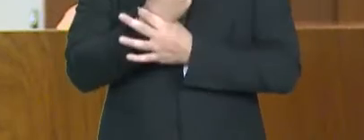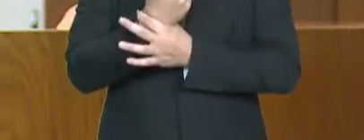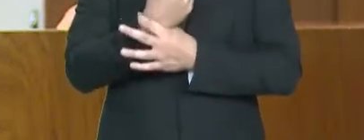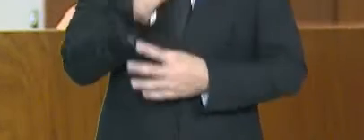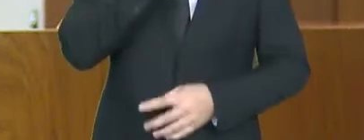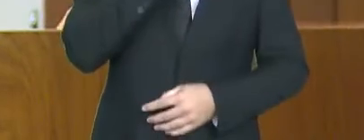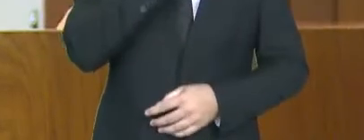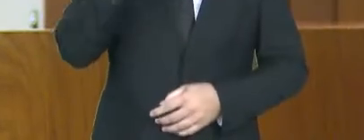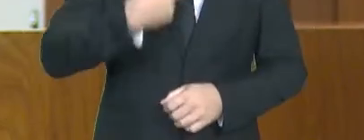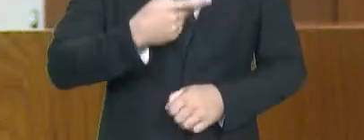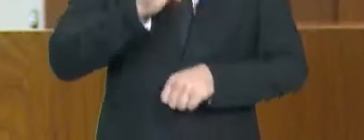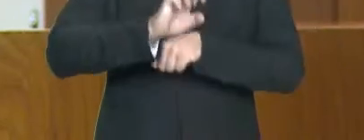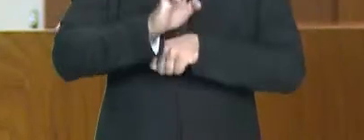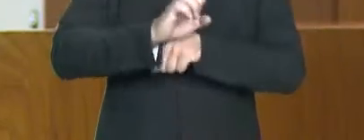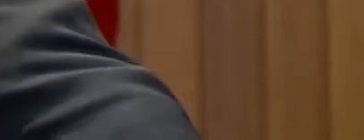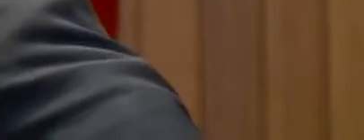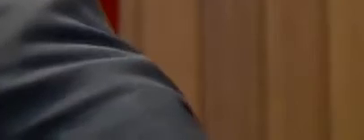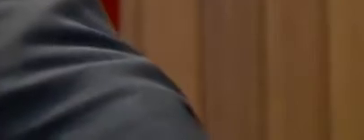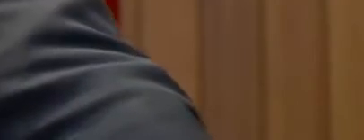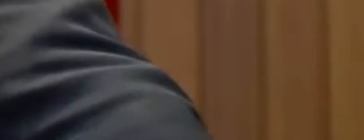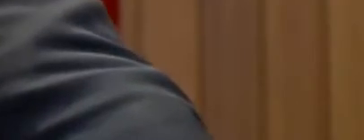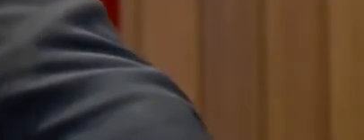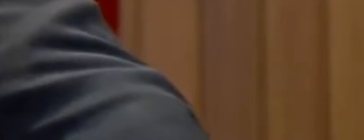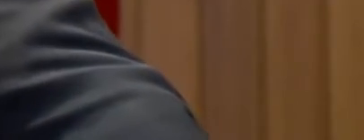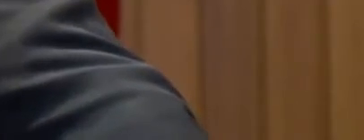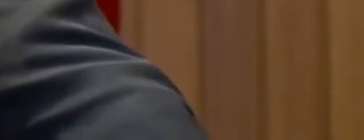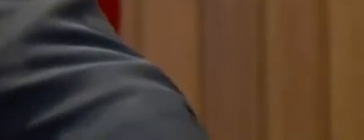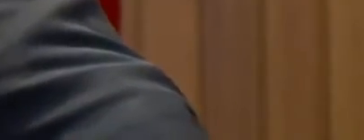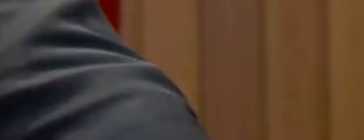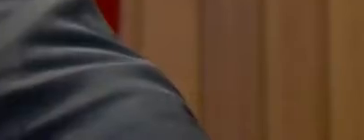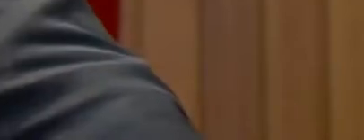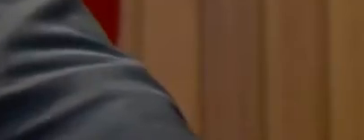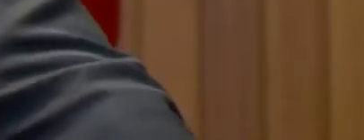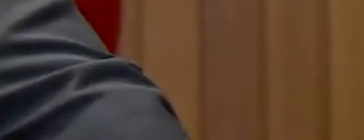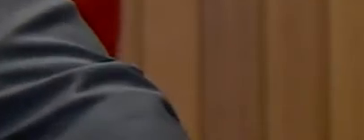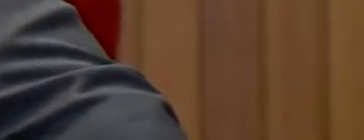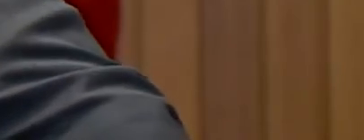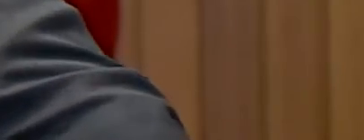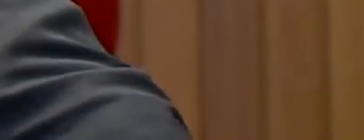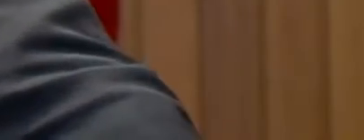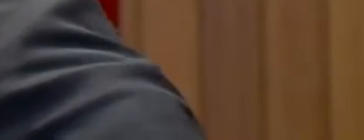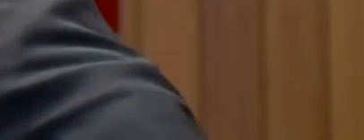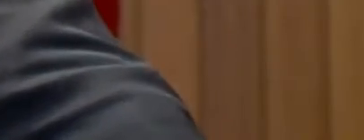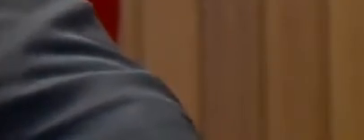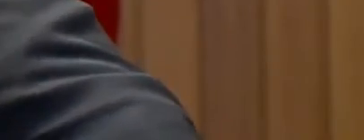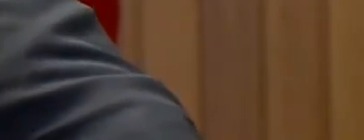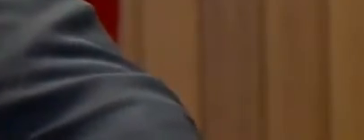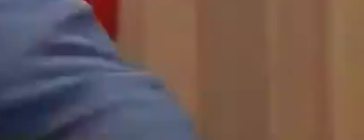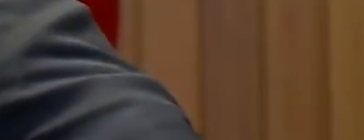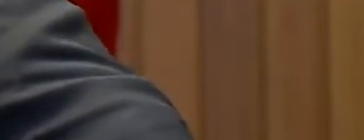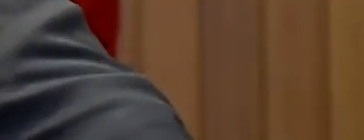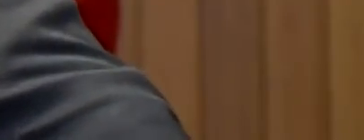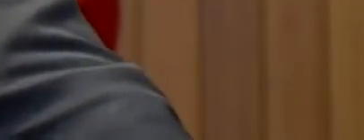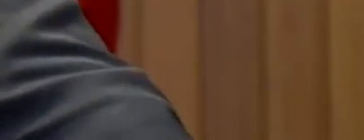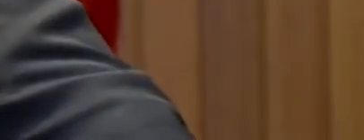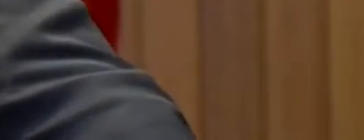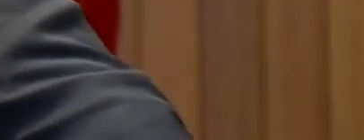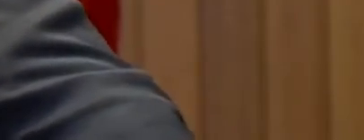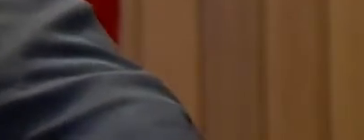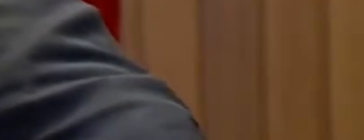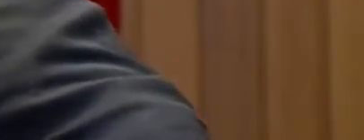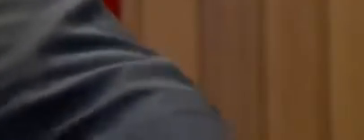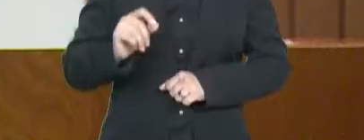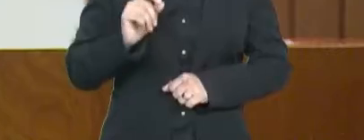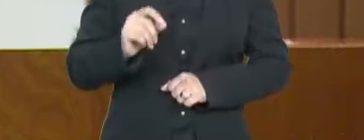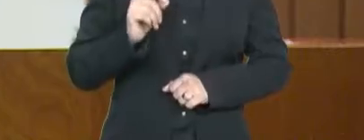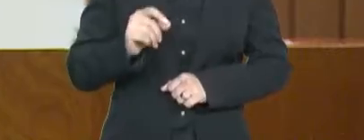povo possa consumir plenamente. Já o deputado Roberto Costa tratou de políticas públicas que atendam a pessoas com